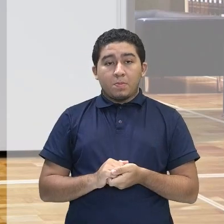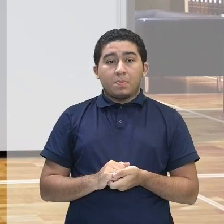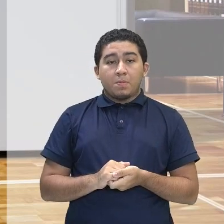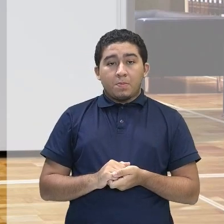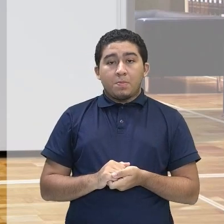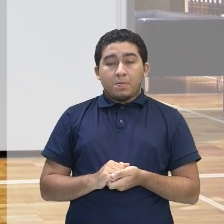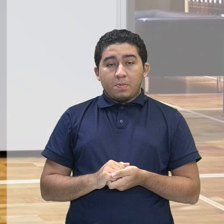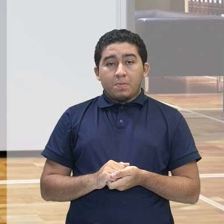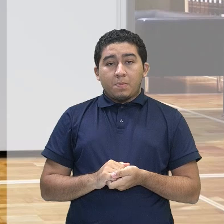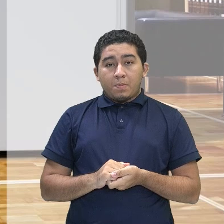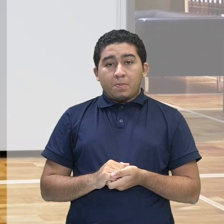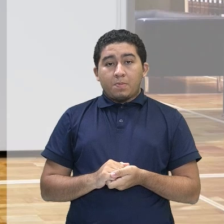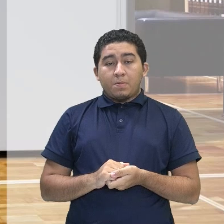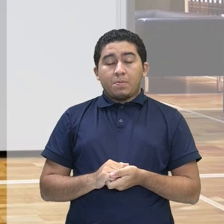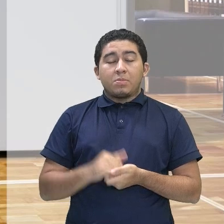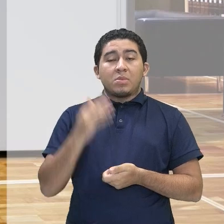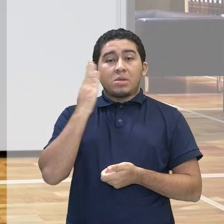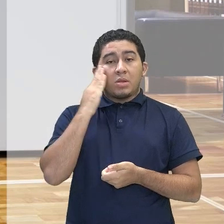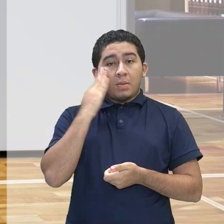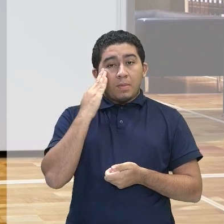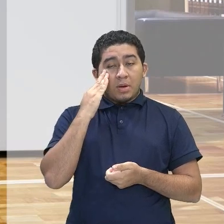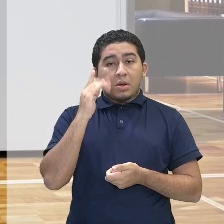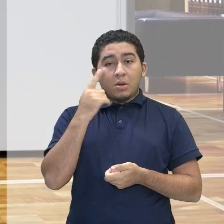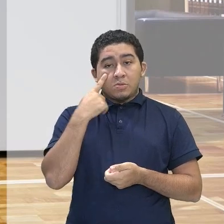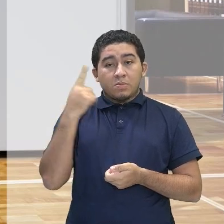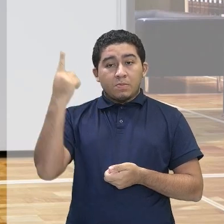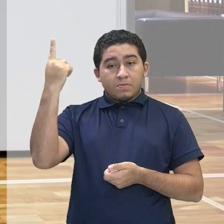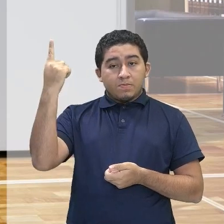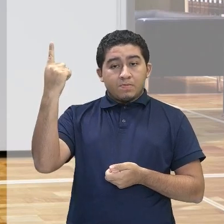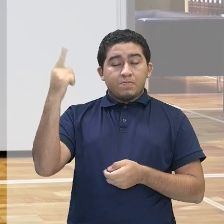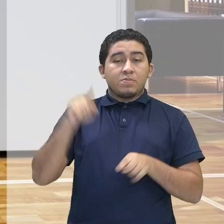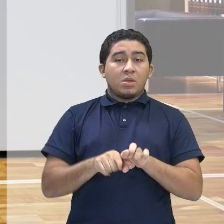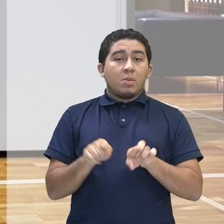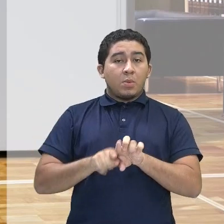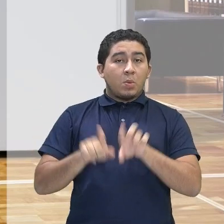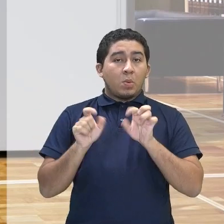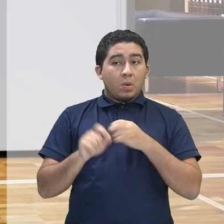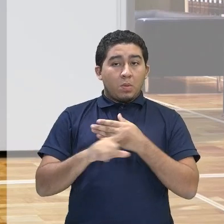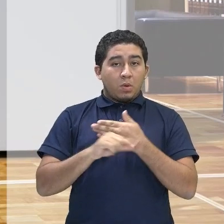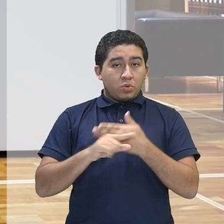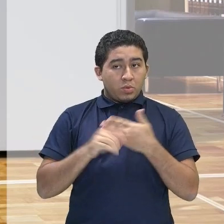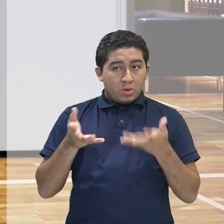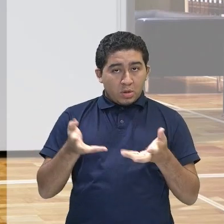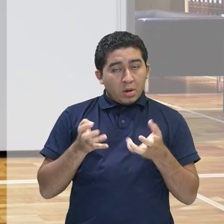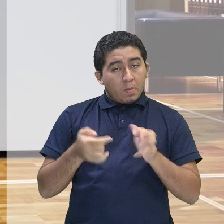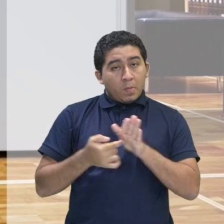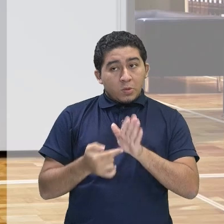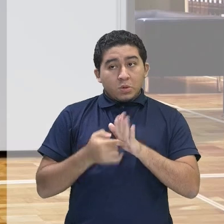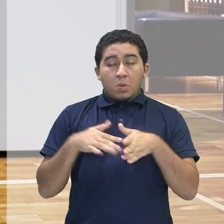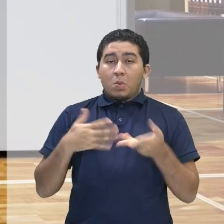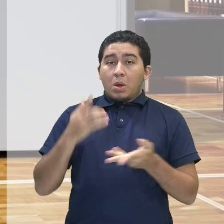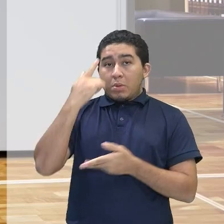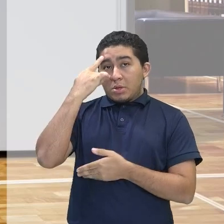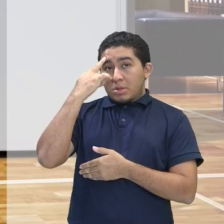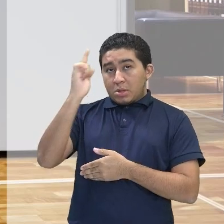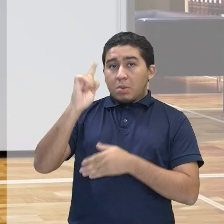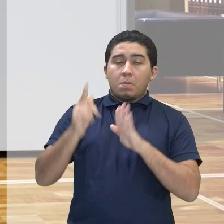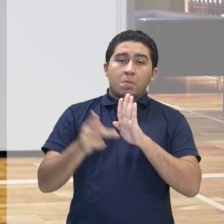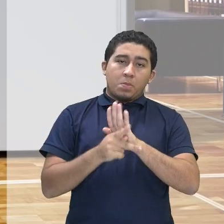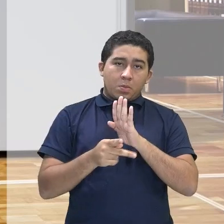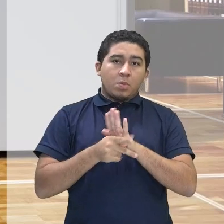skimming? Saber qual é a ideia principal do texto, do que o autor quer passar para você e qual é aquela ideia, né, que está